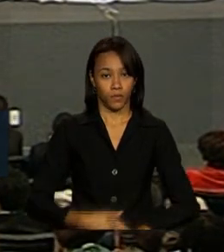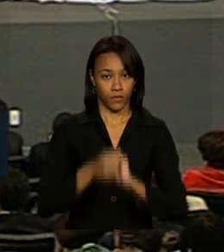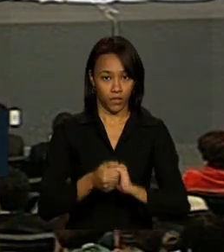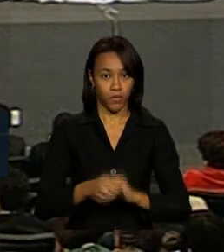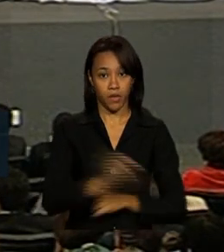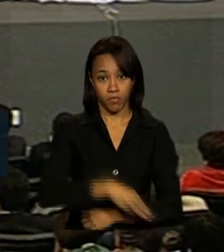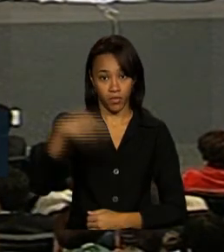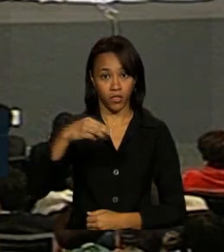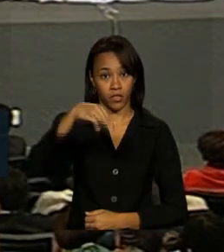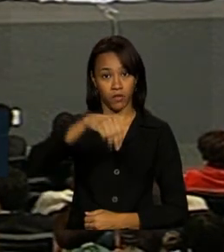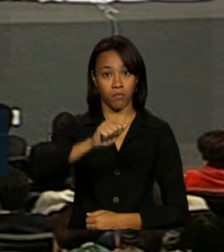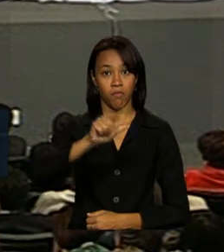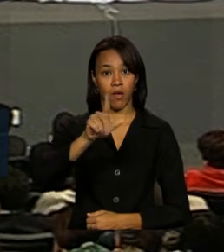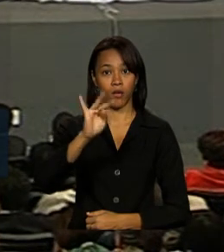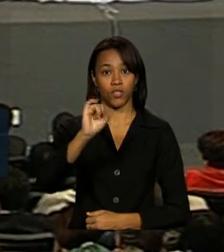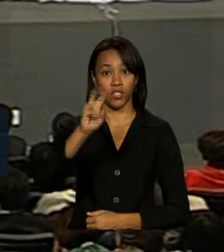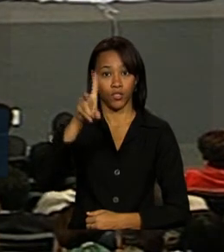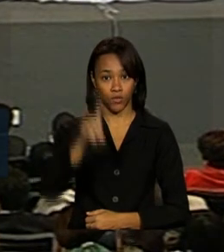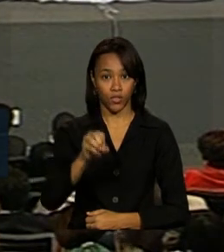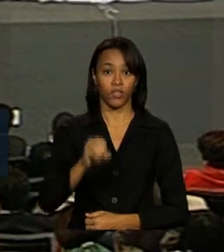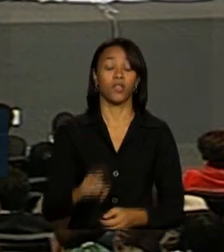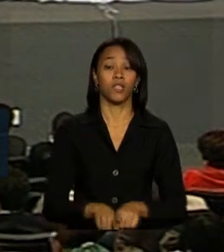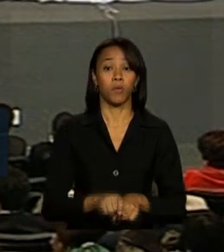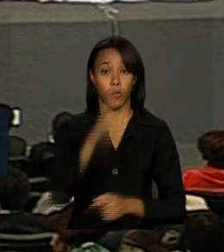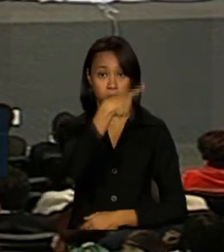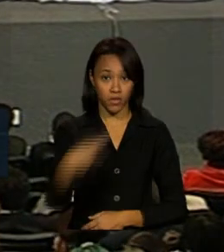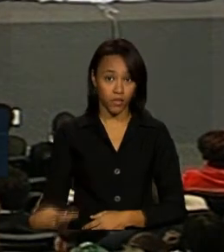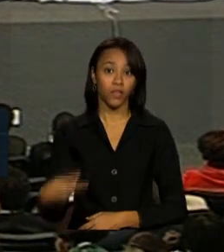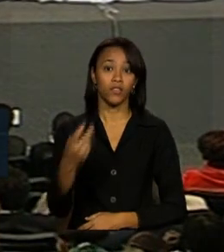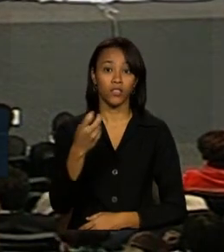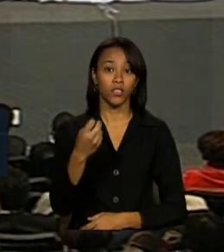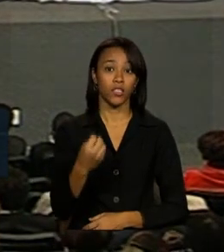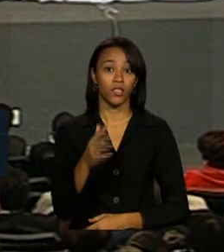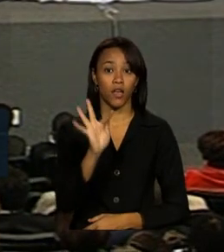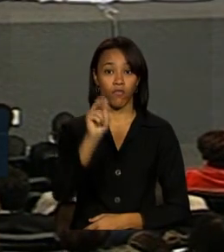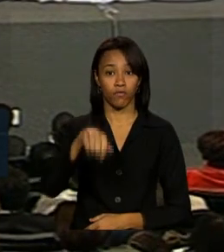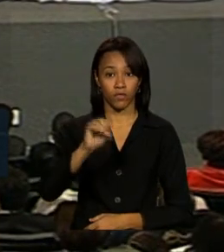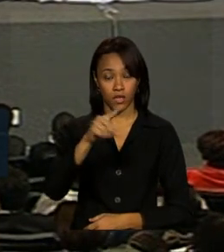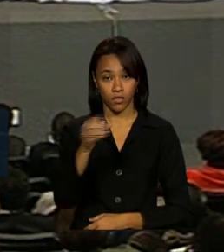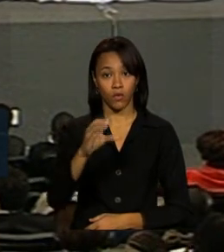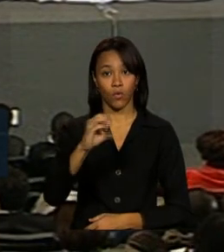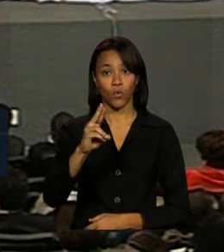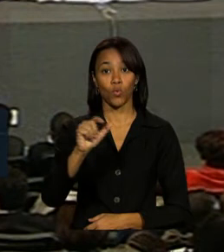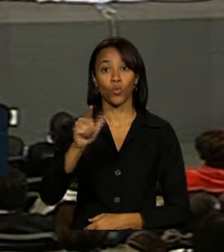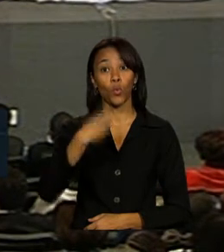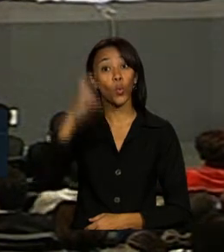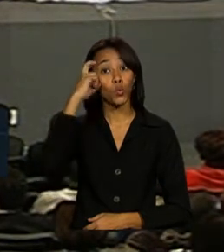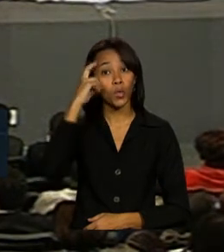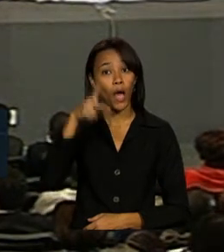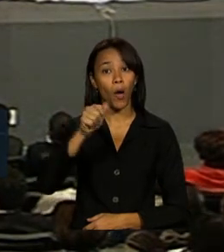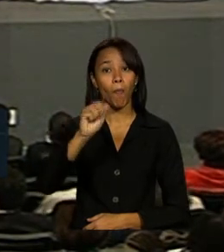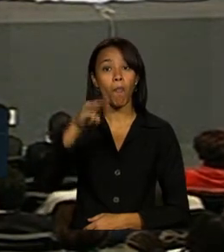ministra Matilde, o presidente da Fundação Cultural Palmares, o Eloy,